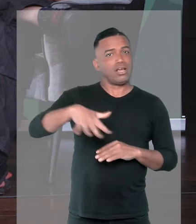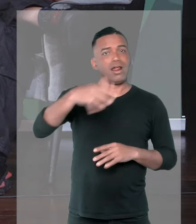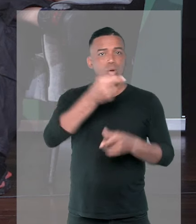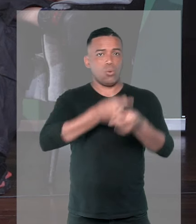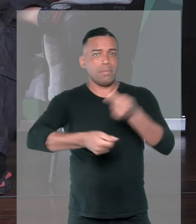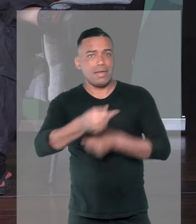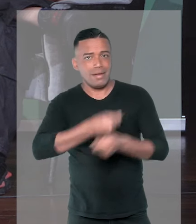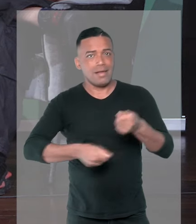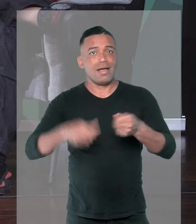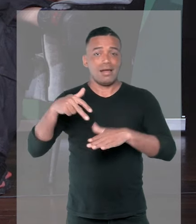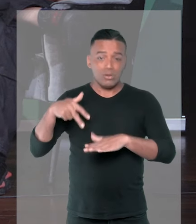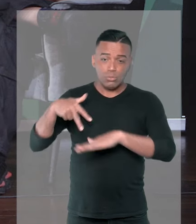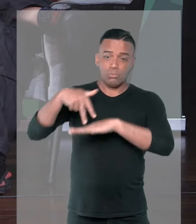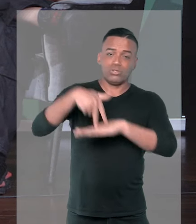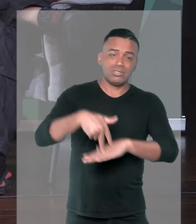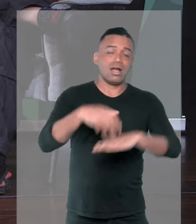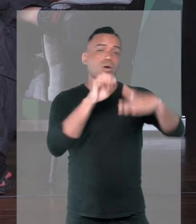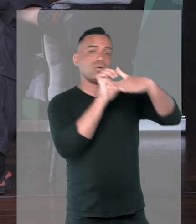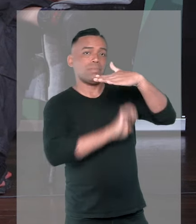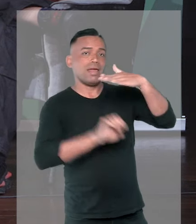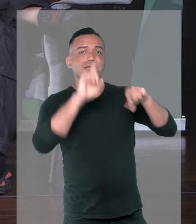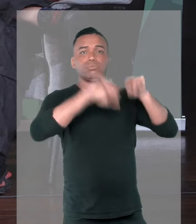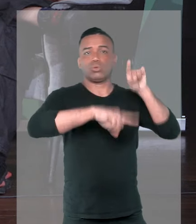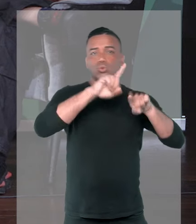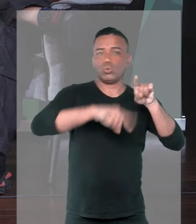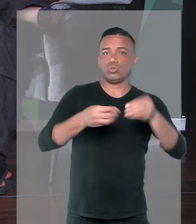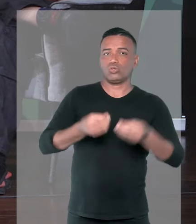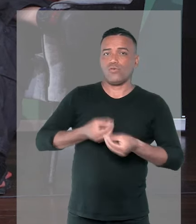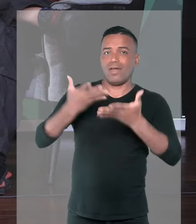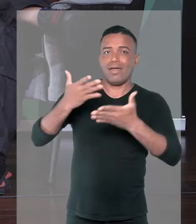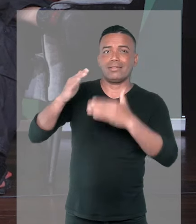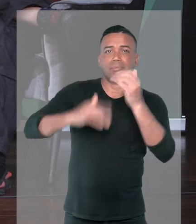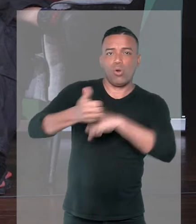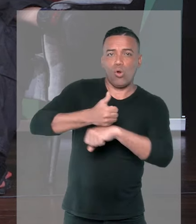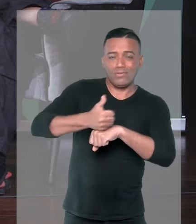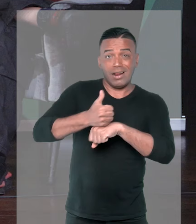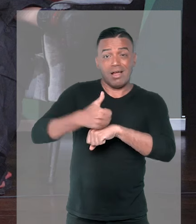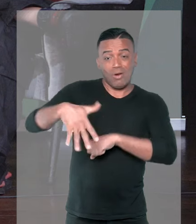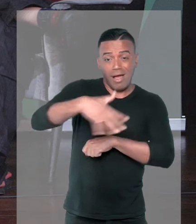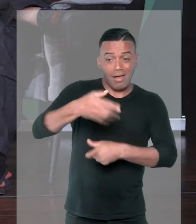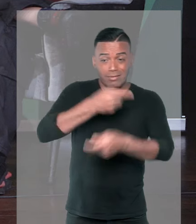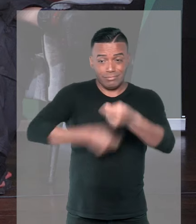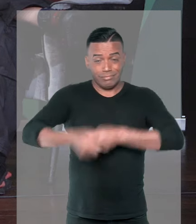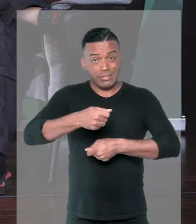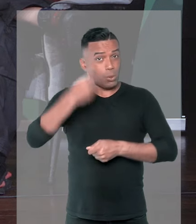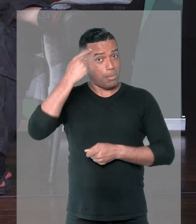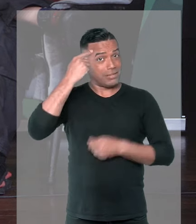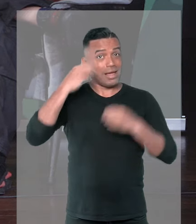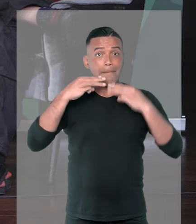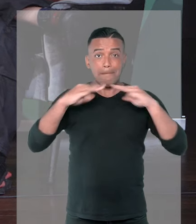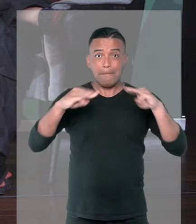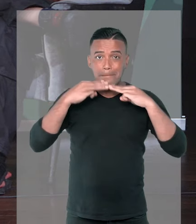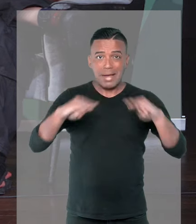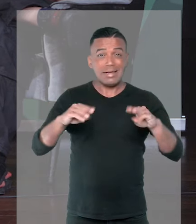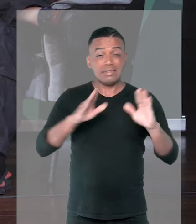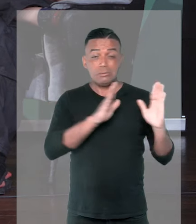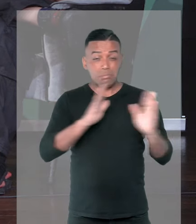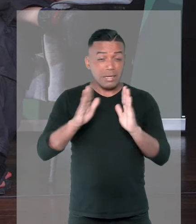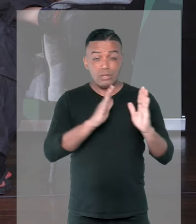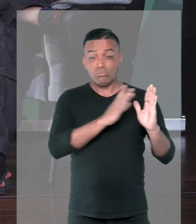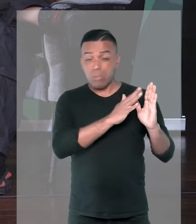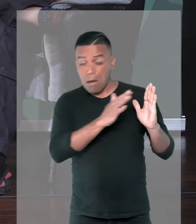posicionamento das empresas e seus produtos e serviços no mercado se você não não não pensar em marketing durante todo o